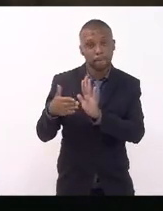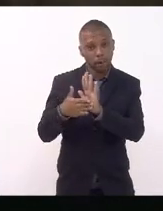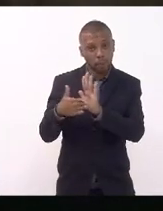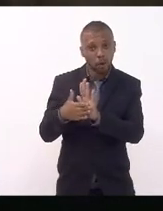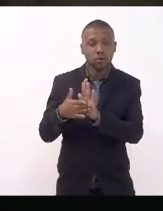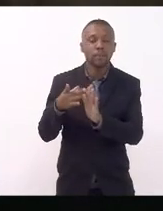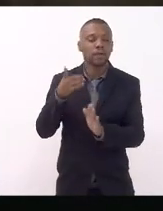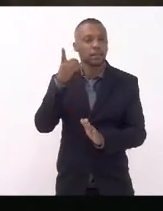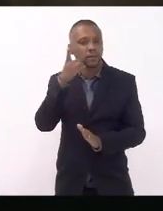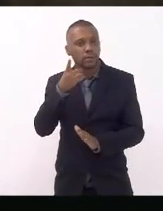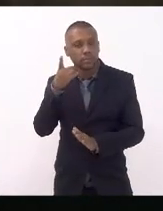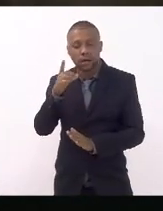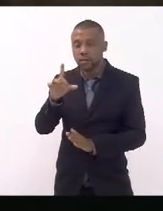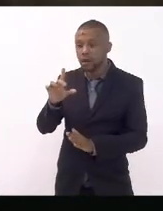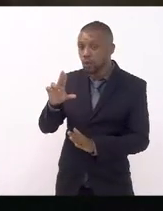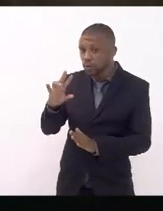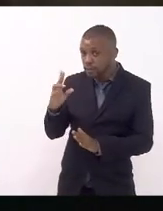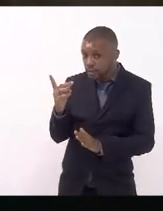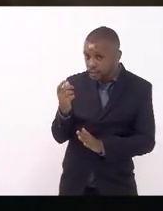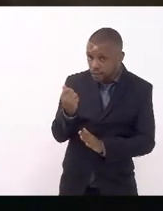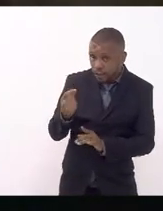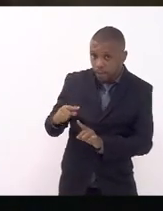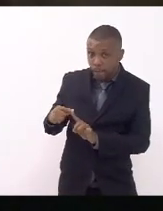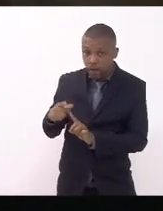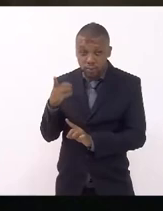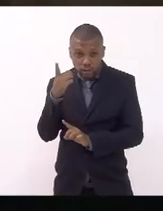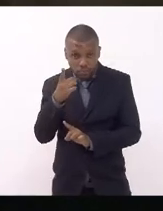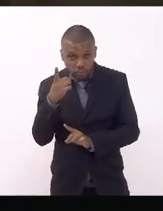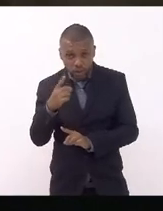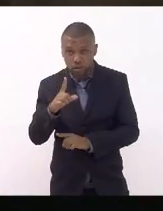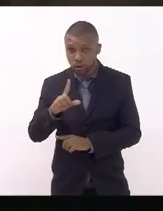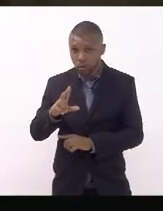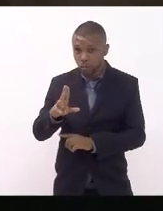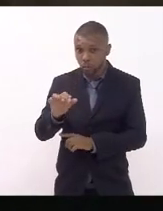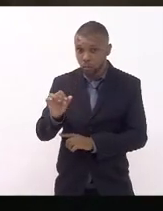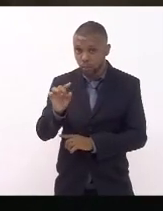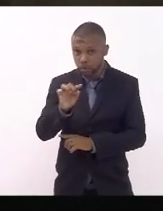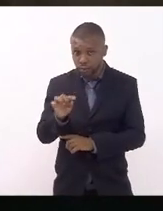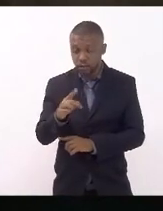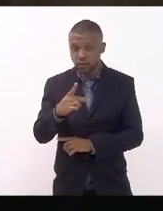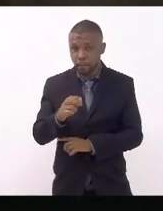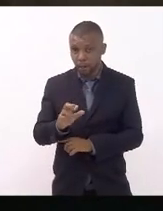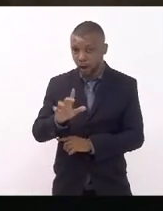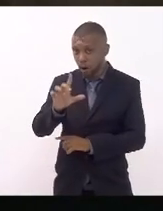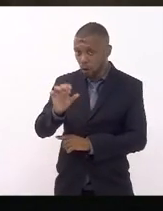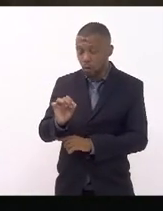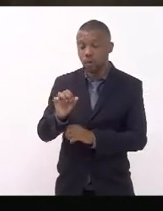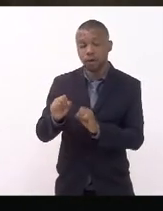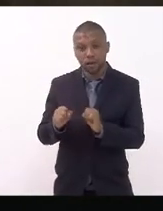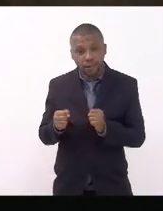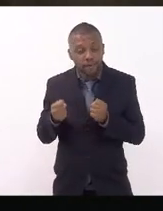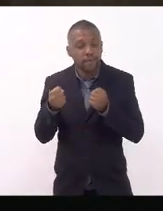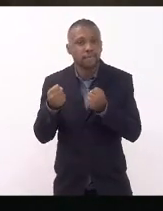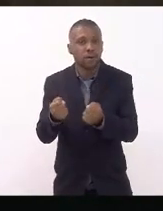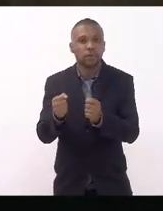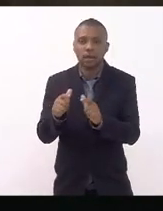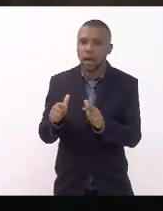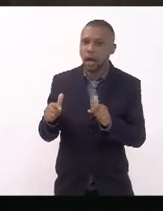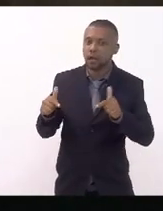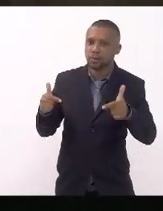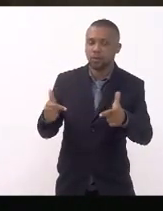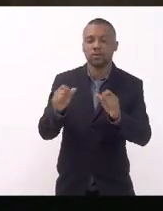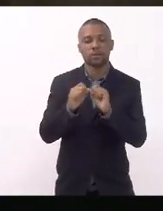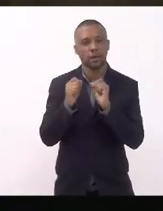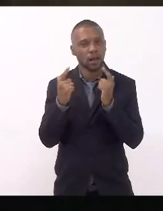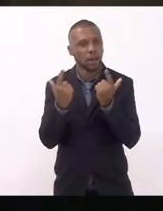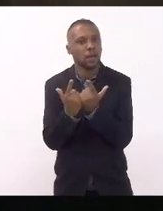deputada Lucinha e pelo deputado Luiz Paulo é muito importante, reforça a ação dessa